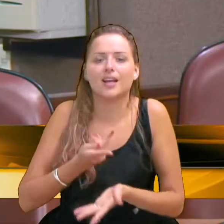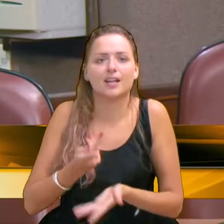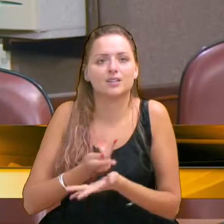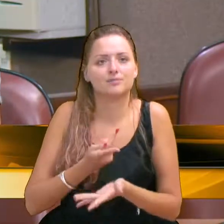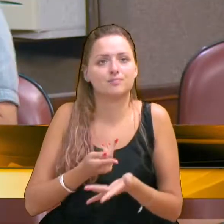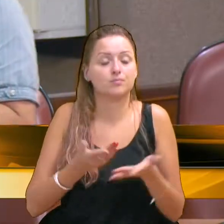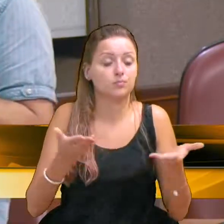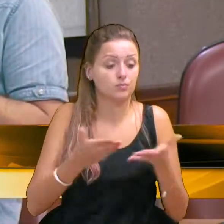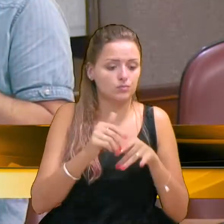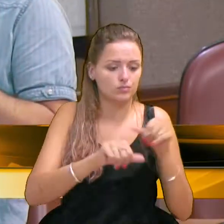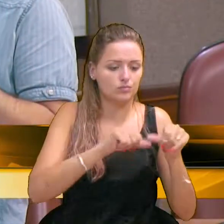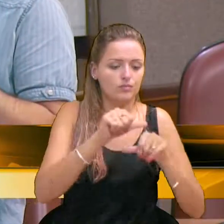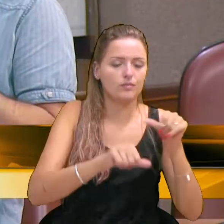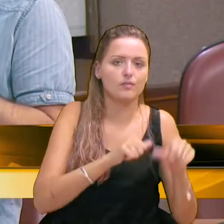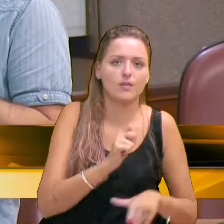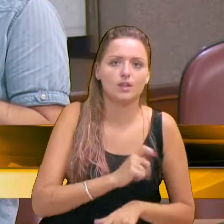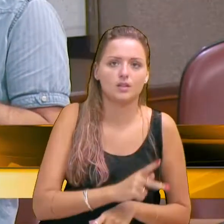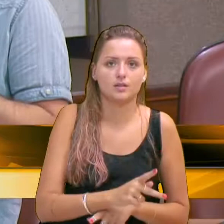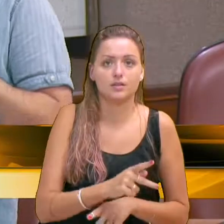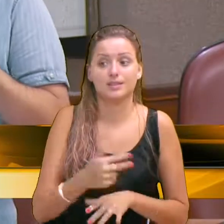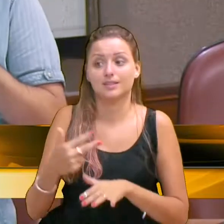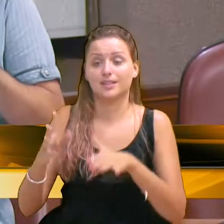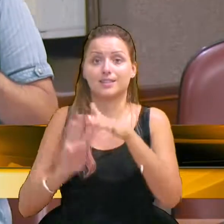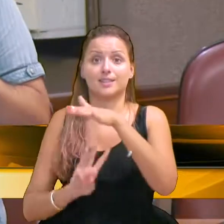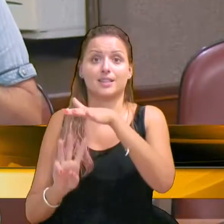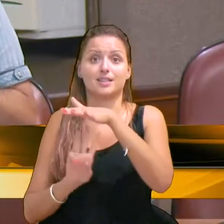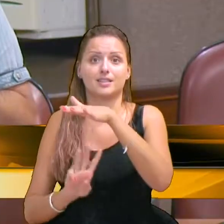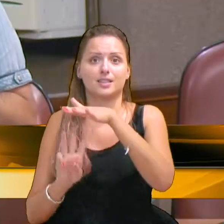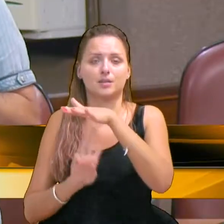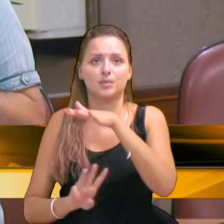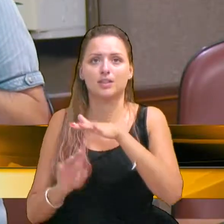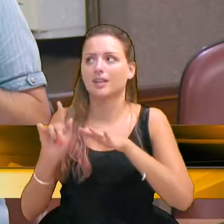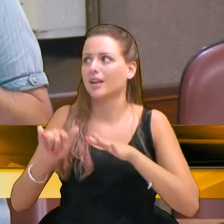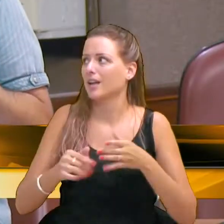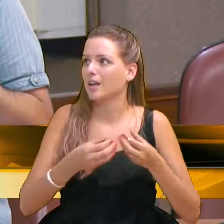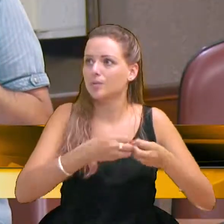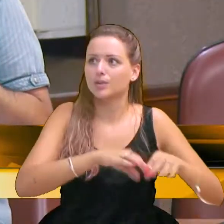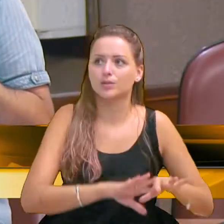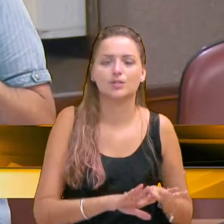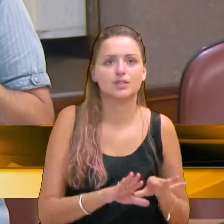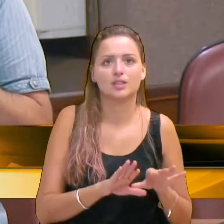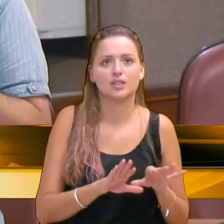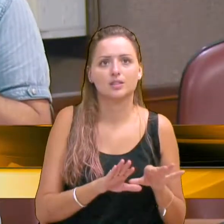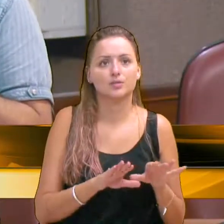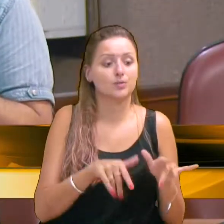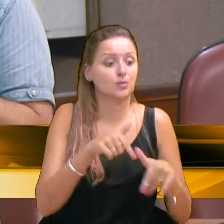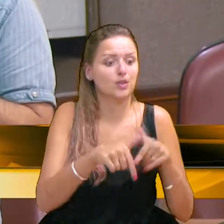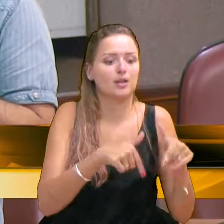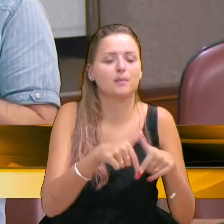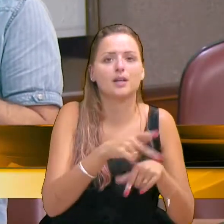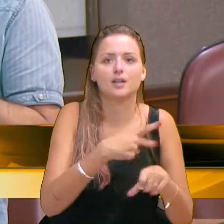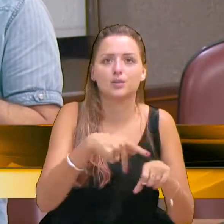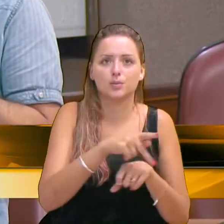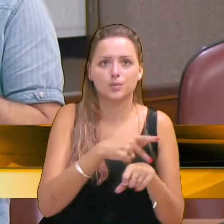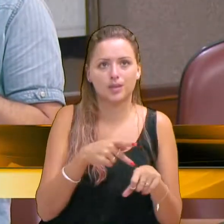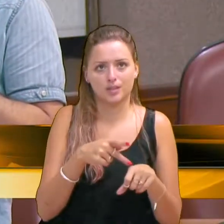que, infelizmente, foi o Ronaldo Nogueira, da terceirização, é a precarização da mão de obra no nosso país. Daí, o ministro